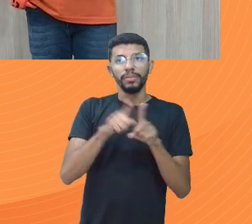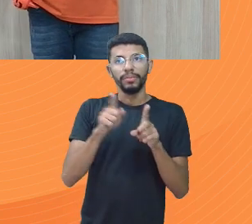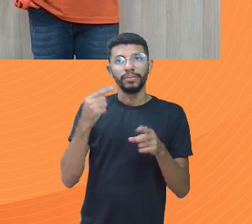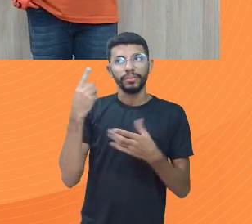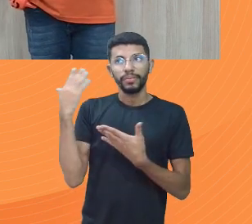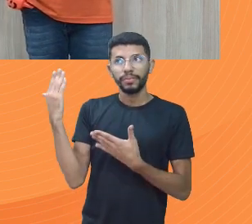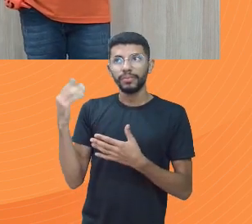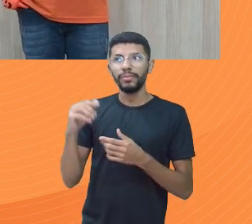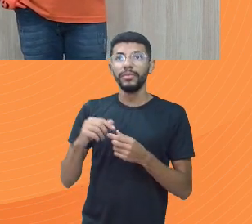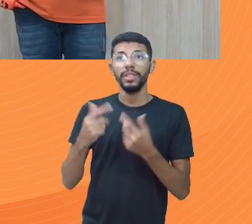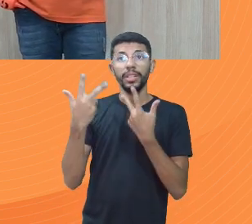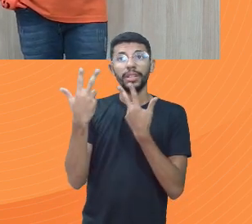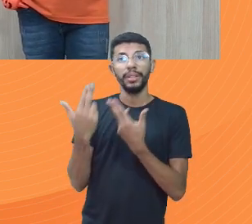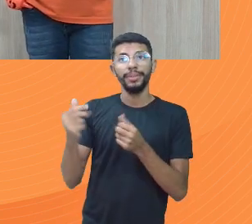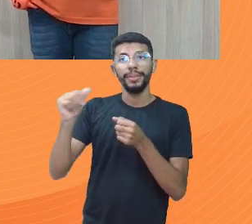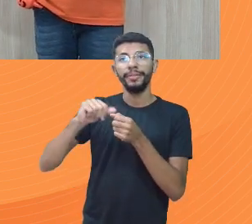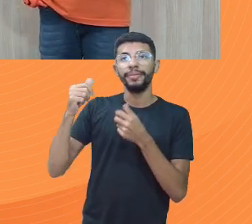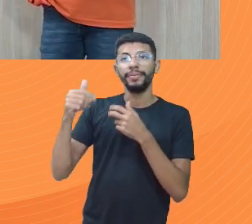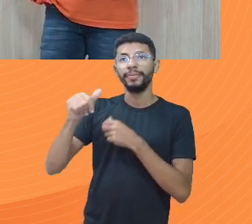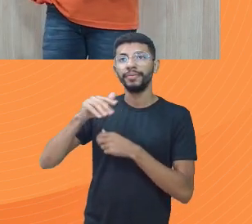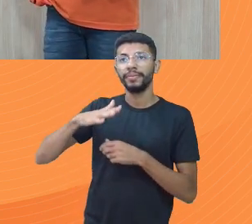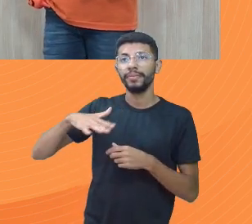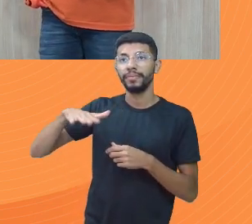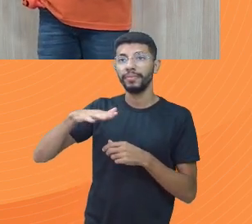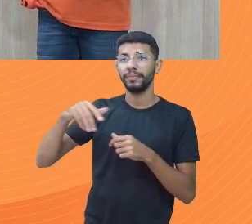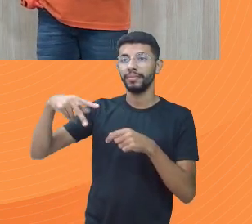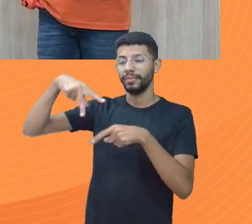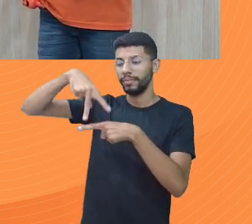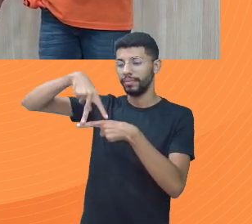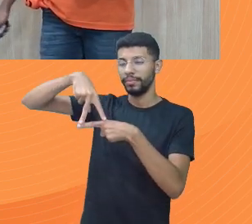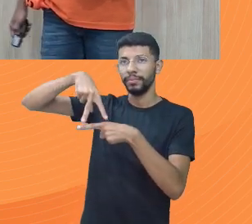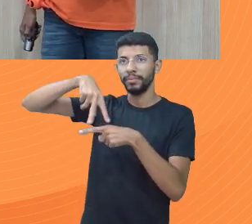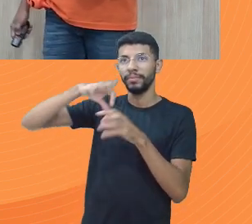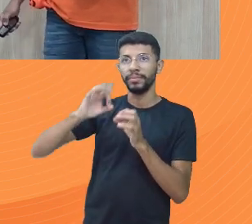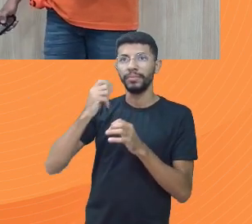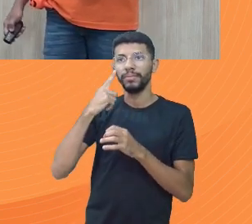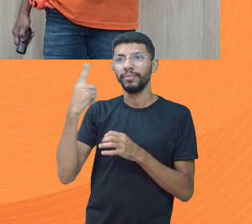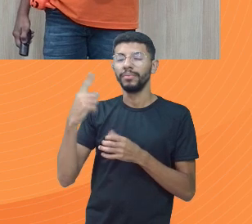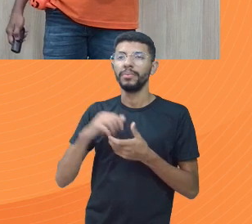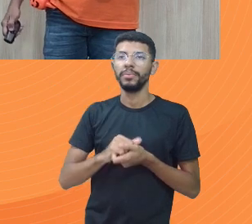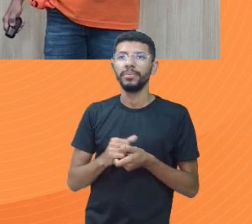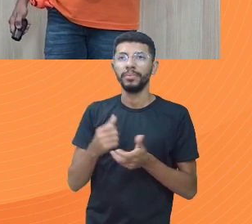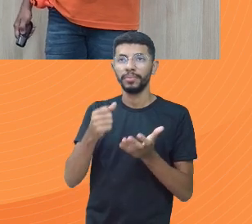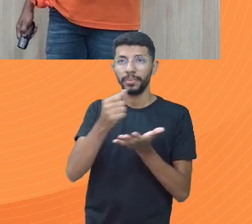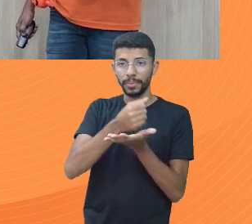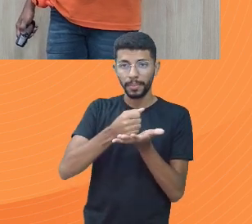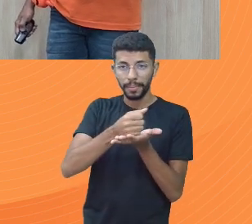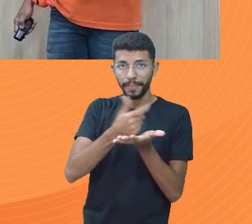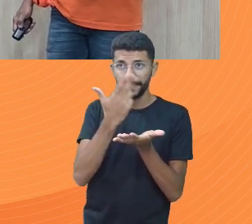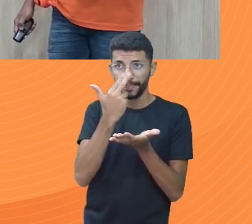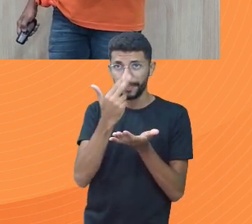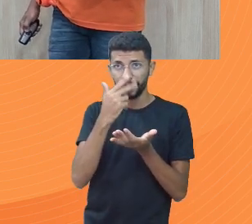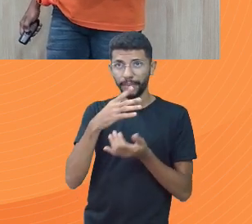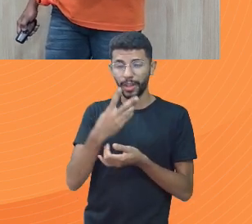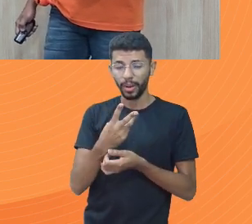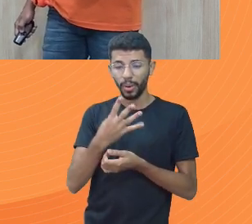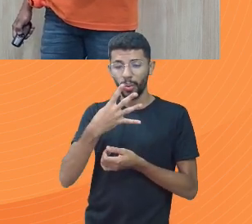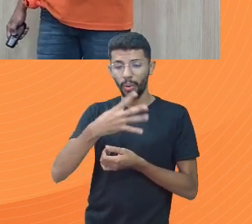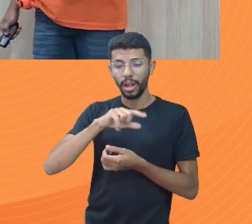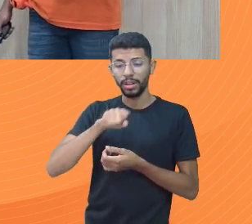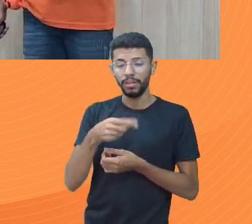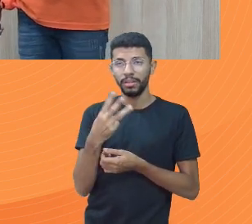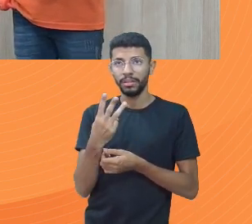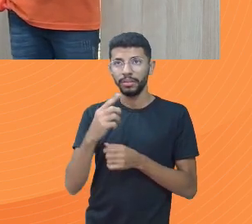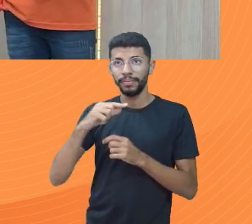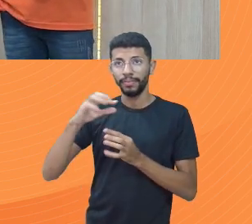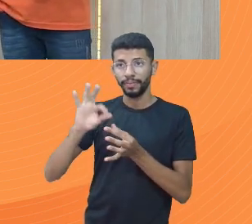retangular. Faz a mesma coisa na área triangular, que a gente tem aí a mesma base, 4,3, e a